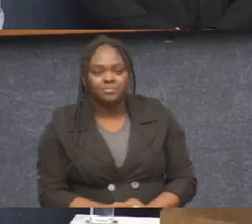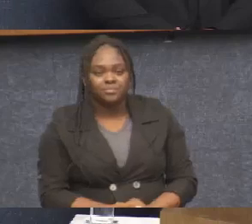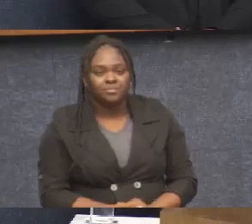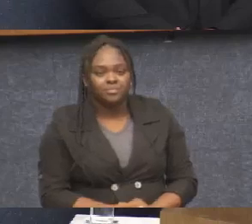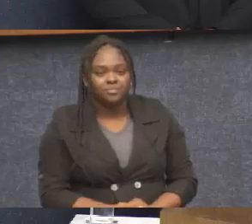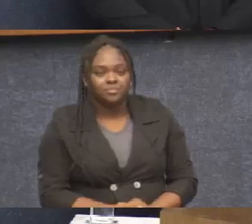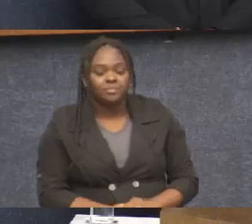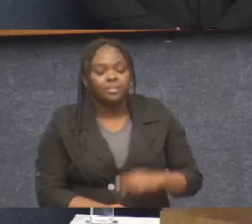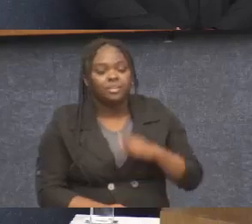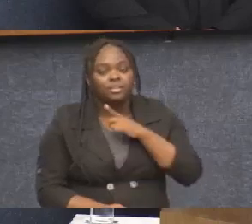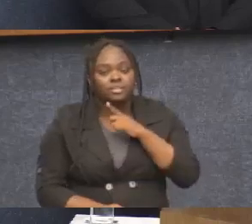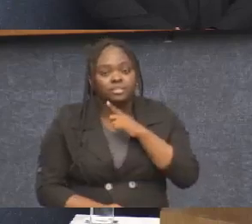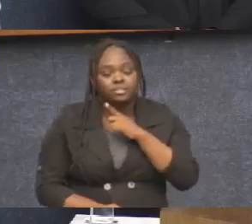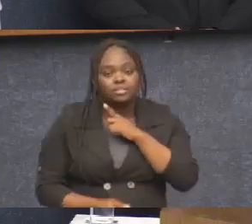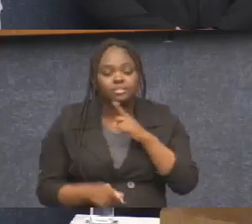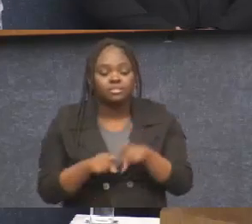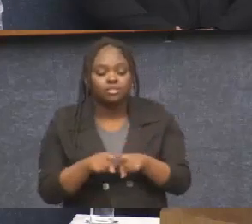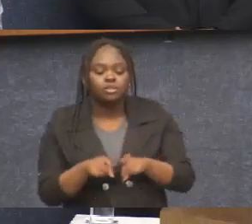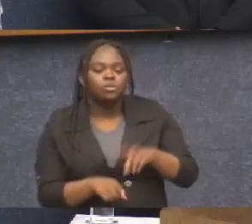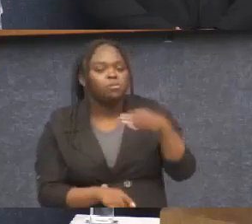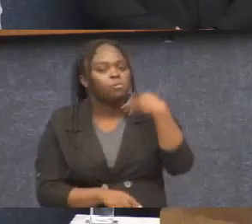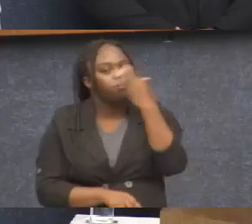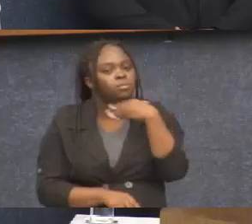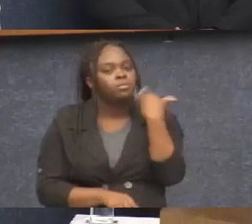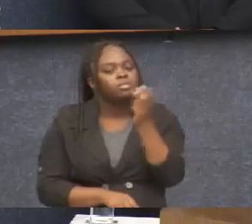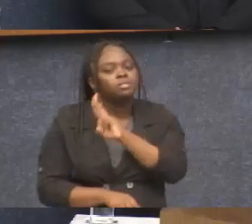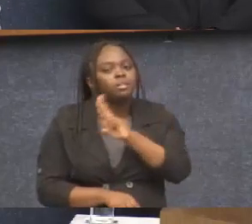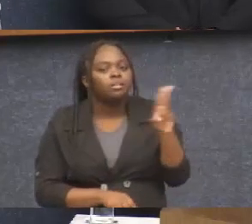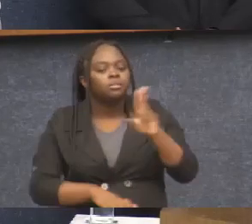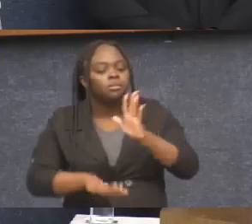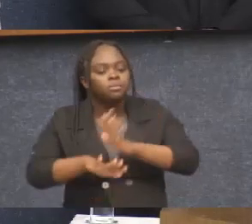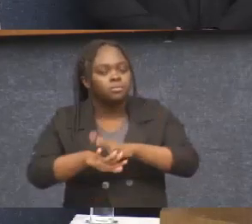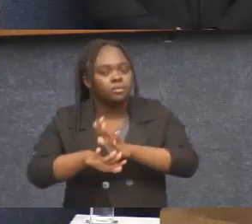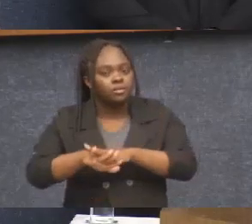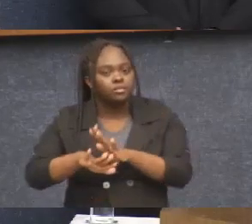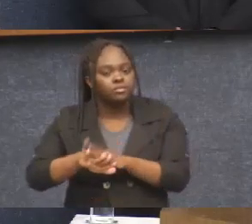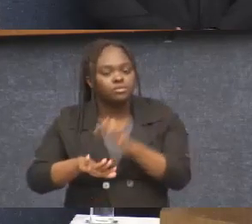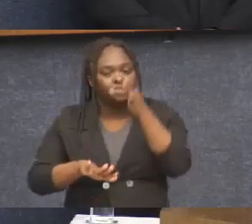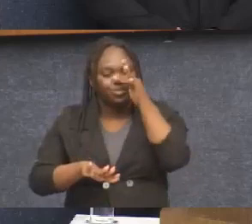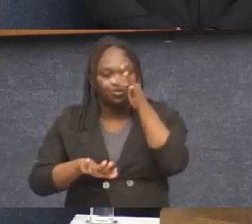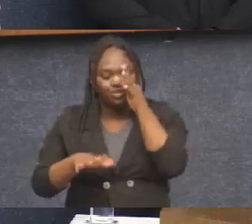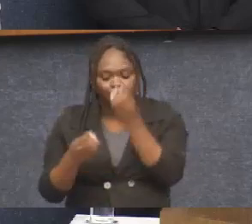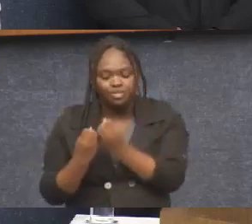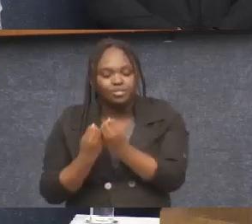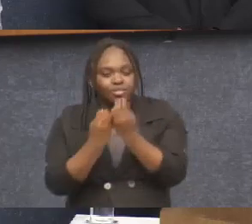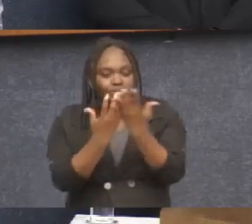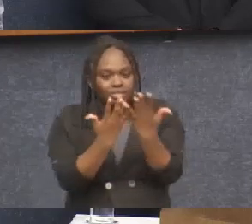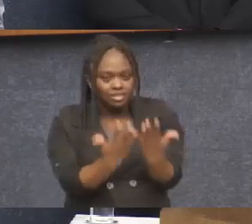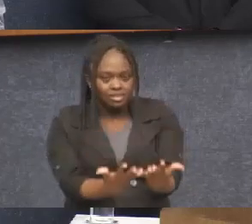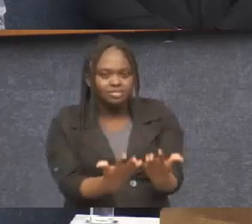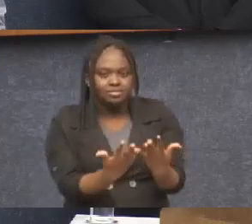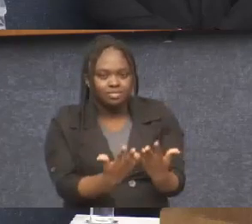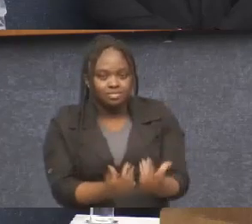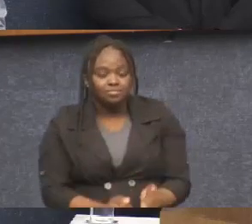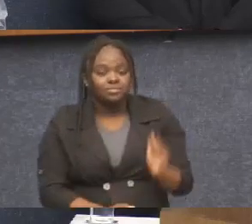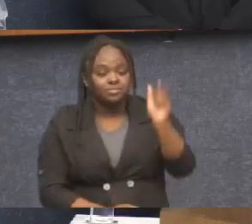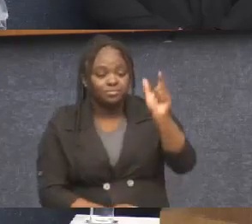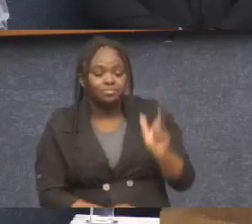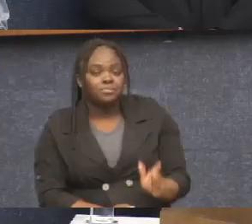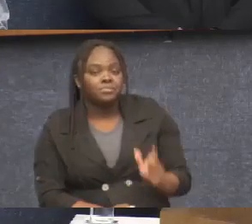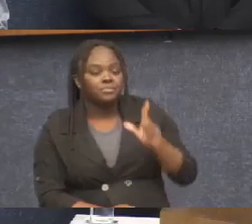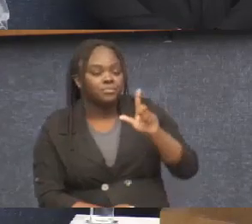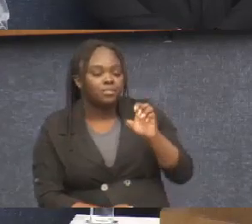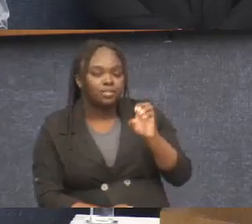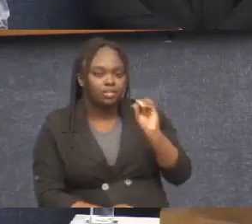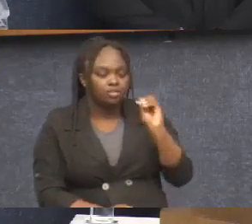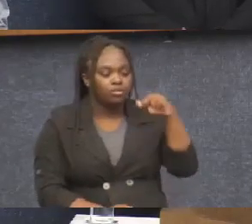Termino recitando o trecho de uma belíssima música chamada Mãos que Oferecem Flores, de autoria do compositor